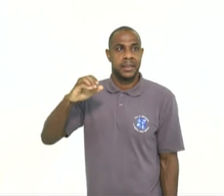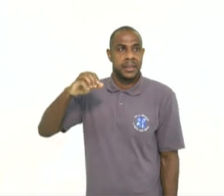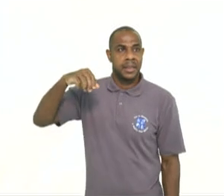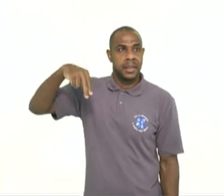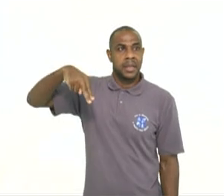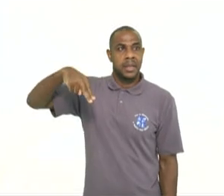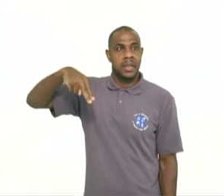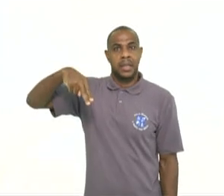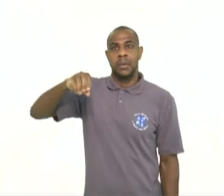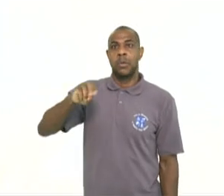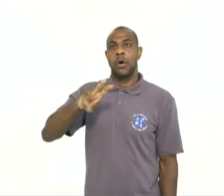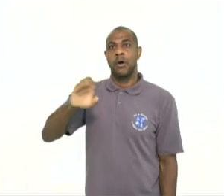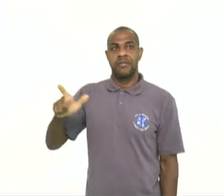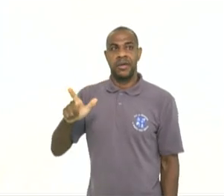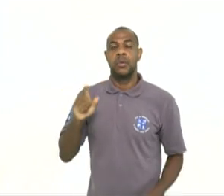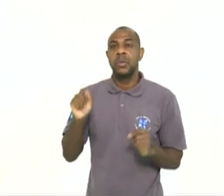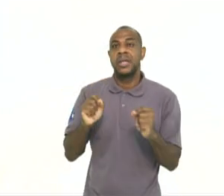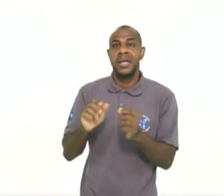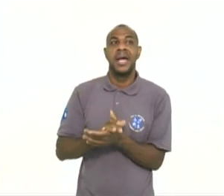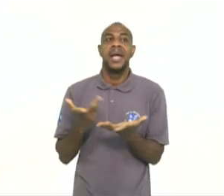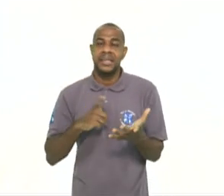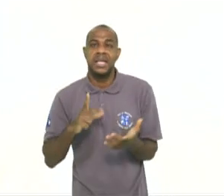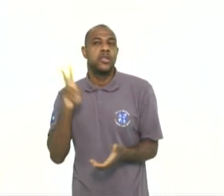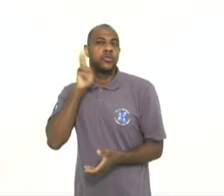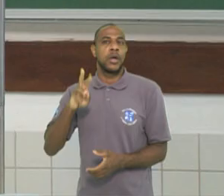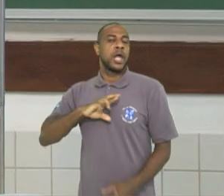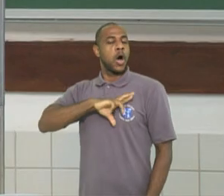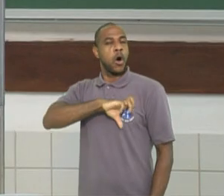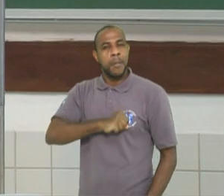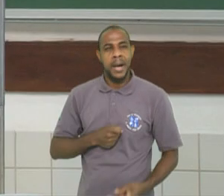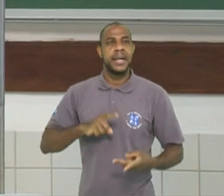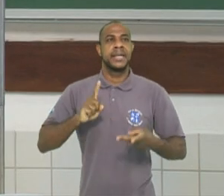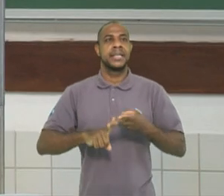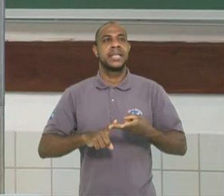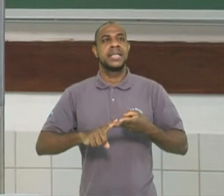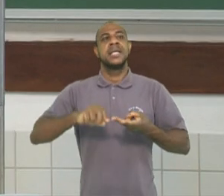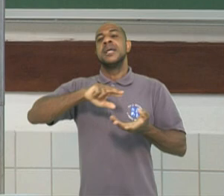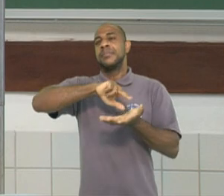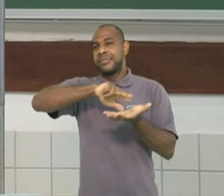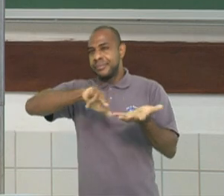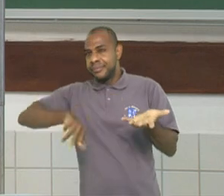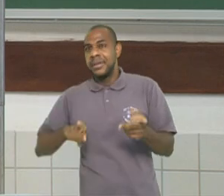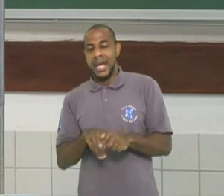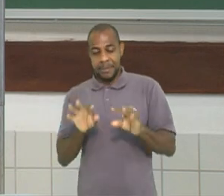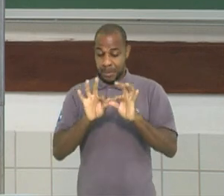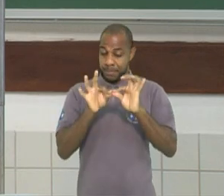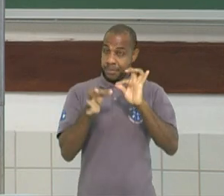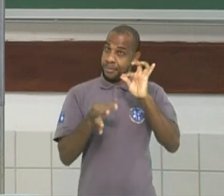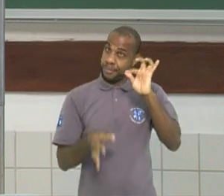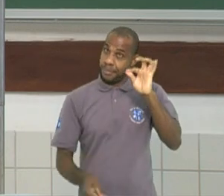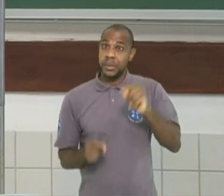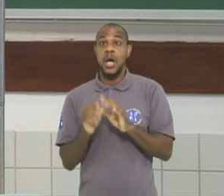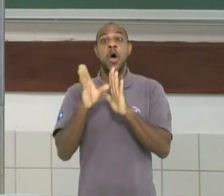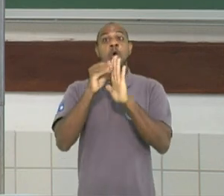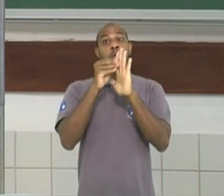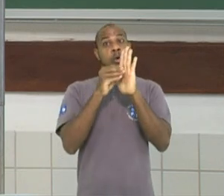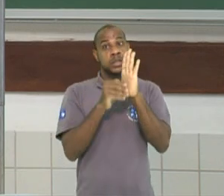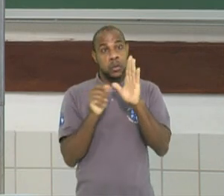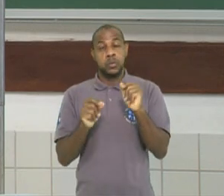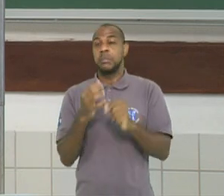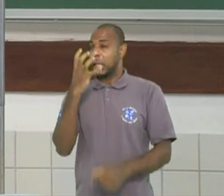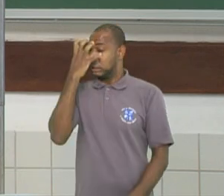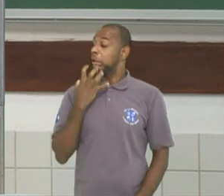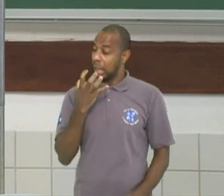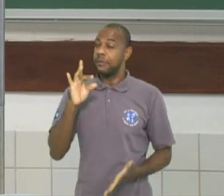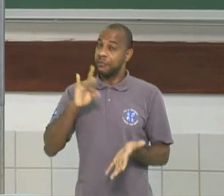longas e elaboradas como Nos romances então eles são realmente aqueles um pouco mais extenso e com conteúdos um pouquinho